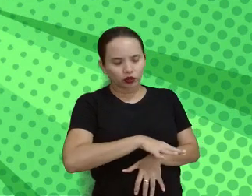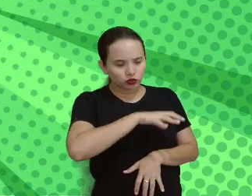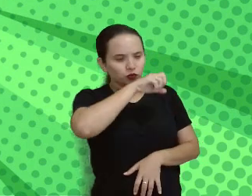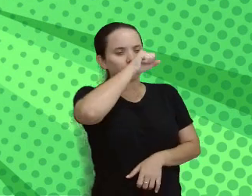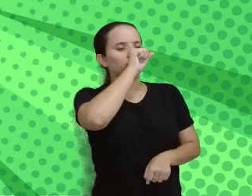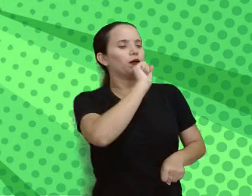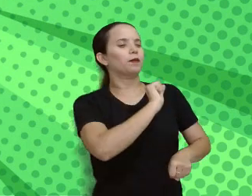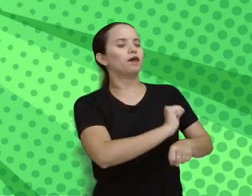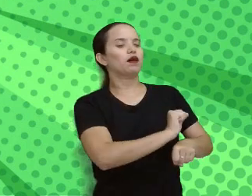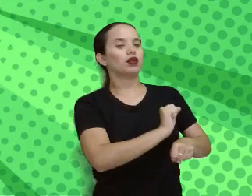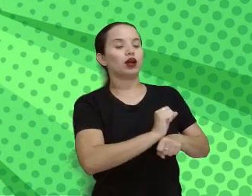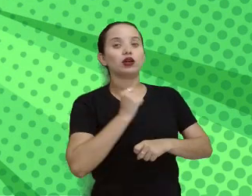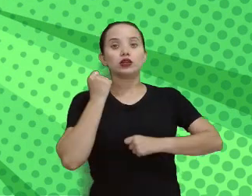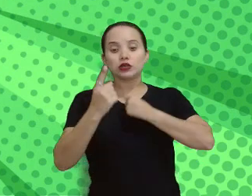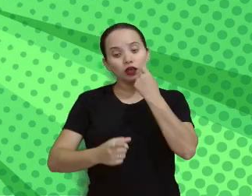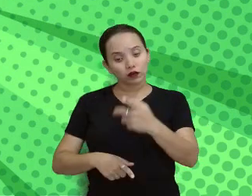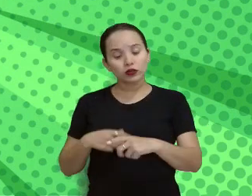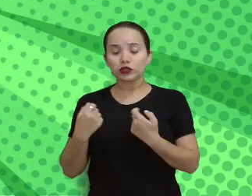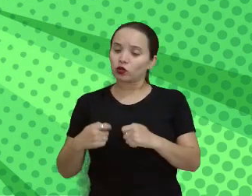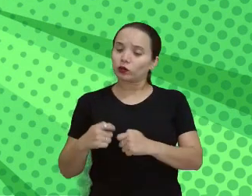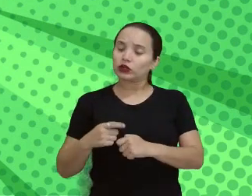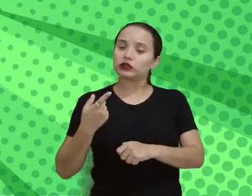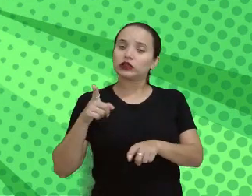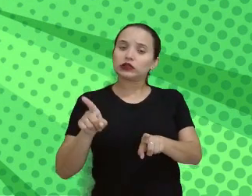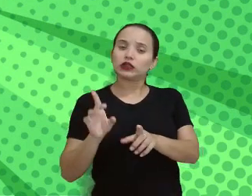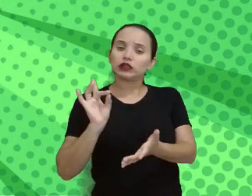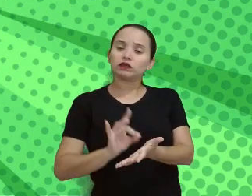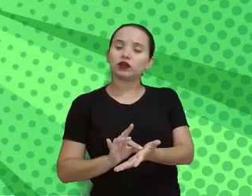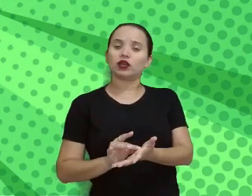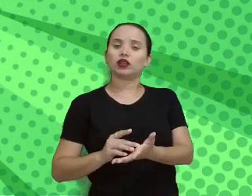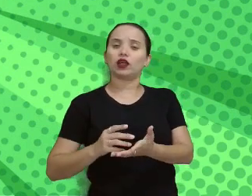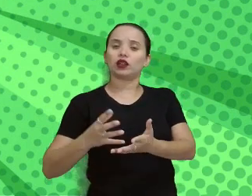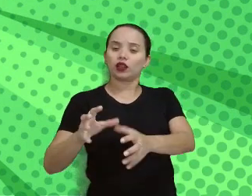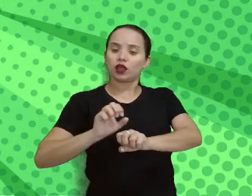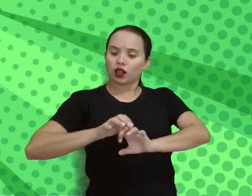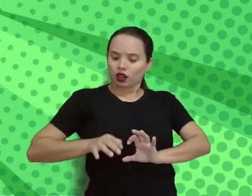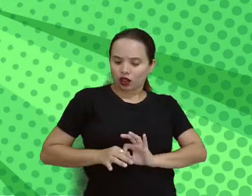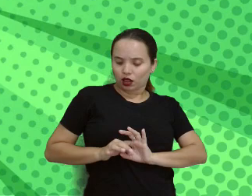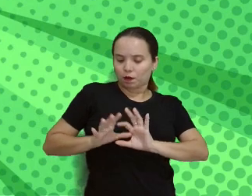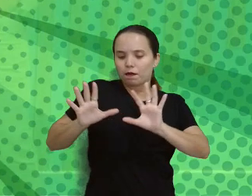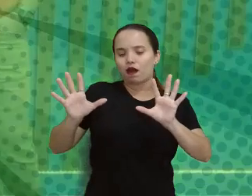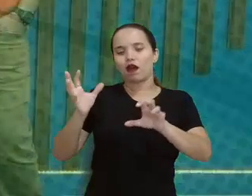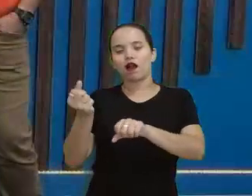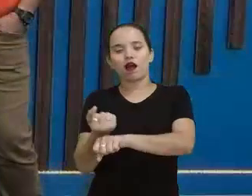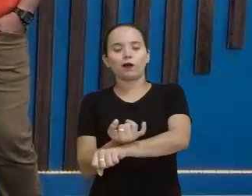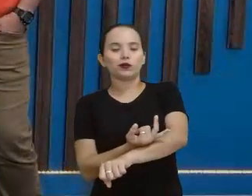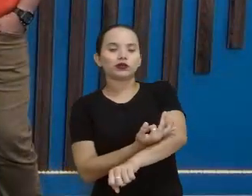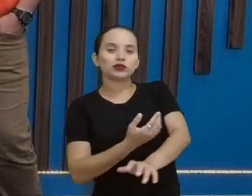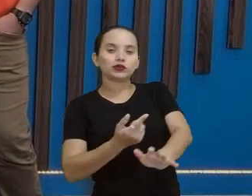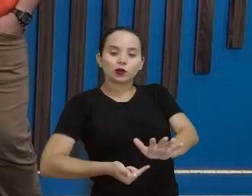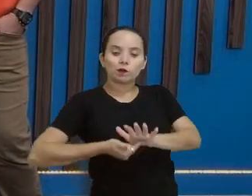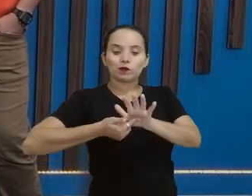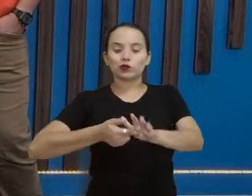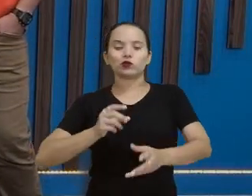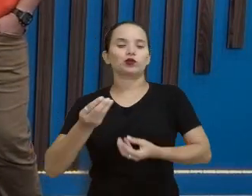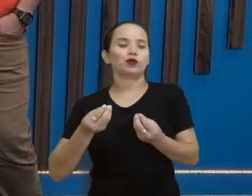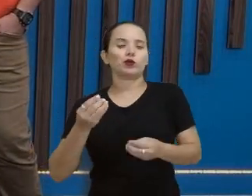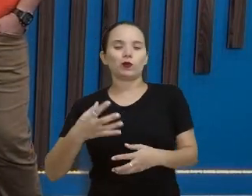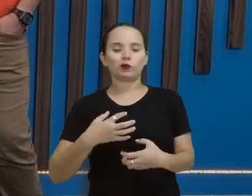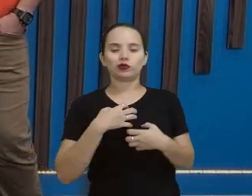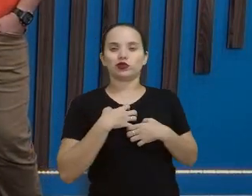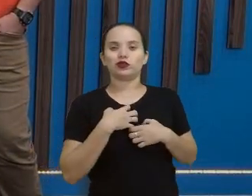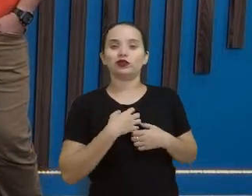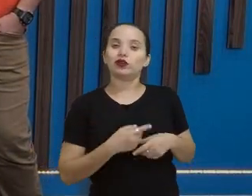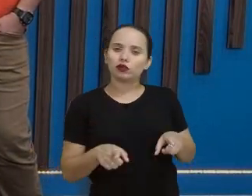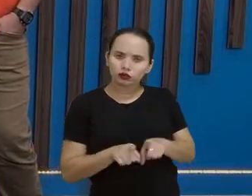uma pausa. E em outros que a gente tem que realmente deixar a emoção vir, tem que demonstrar o que está sentindo, inclusive que